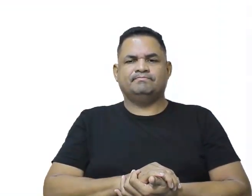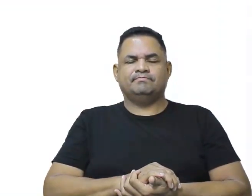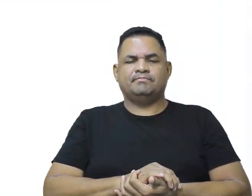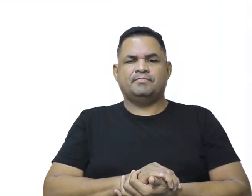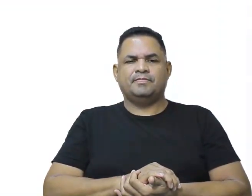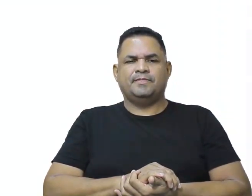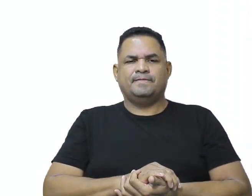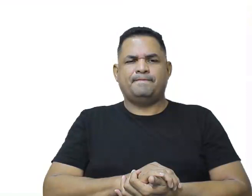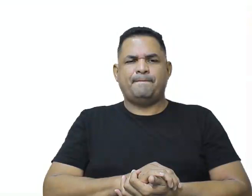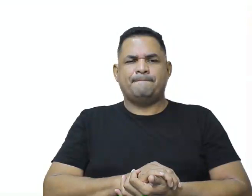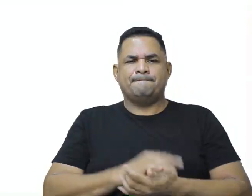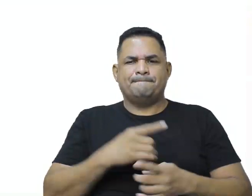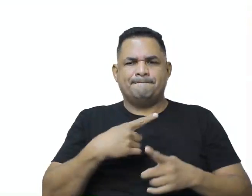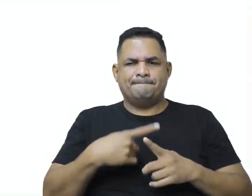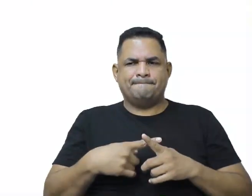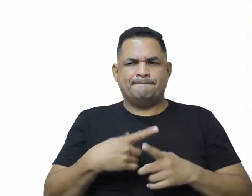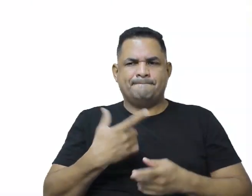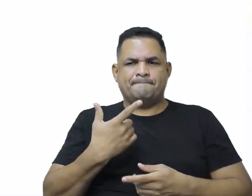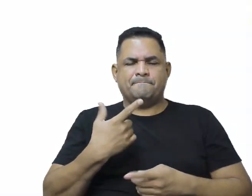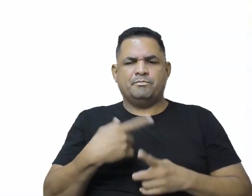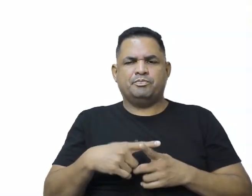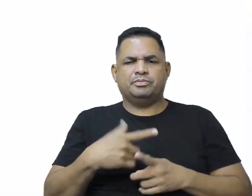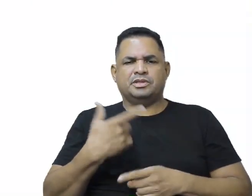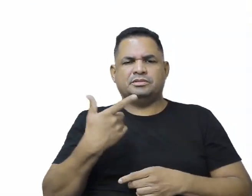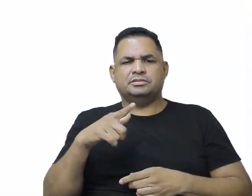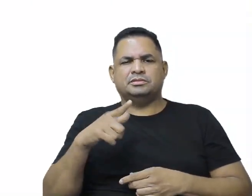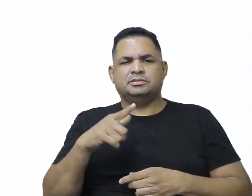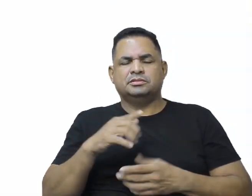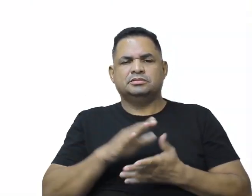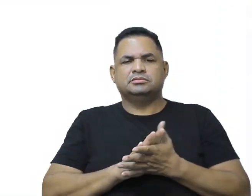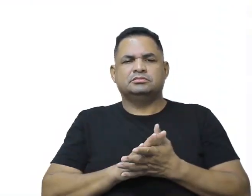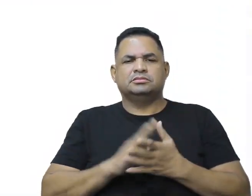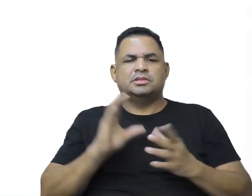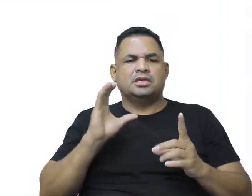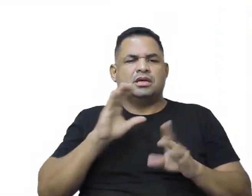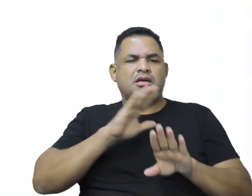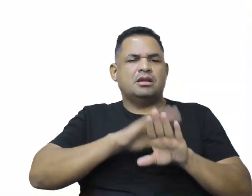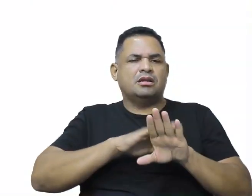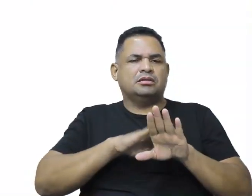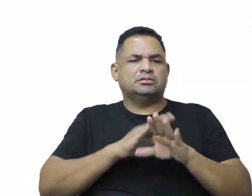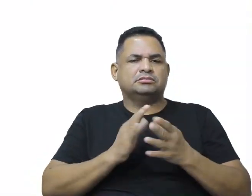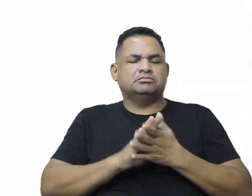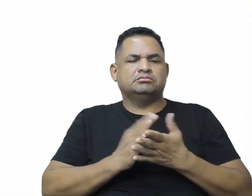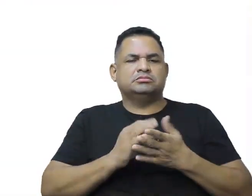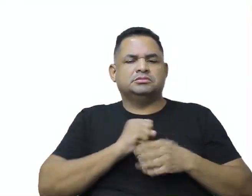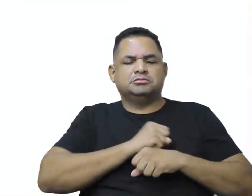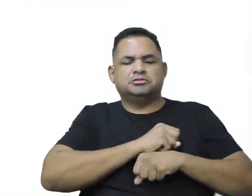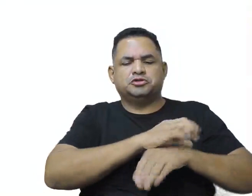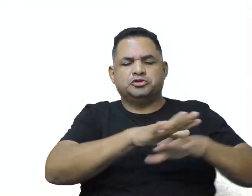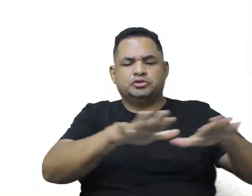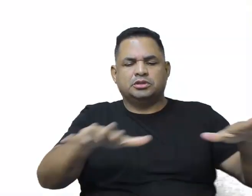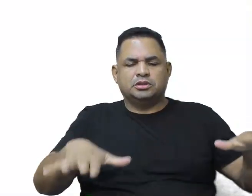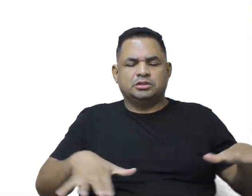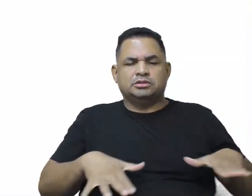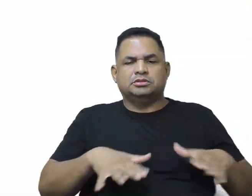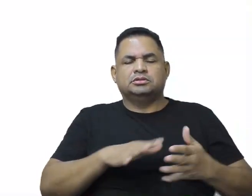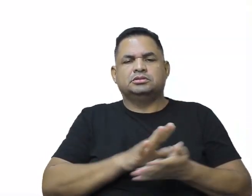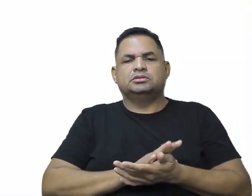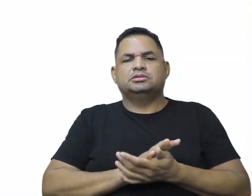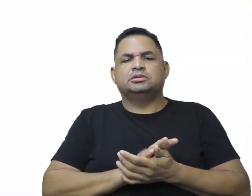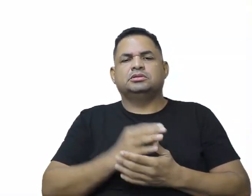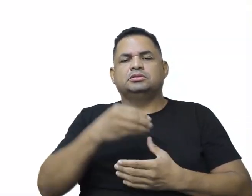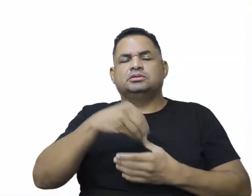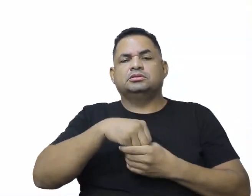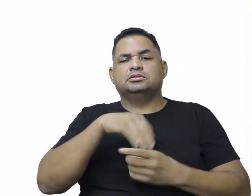E por quê Porque não existe assim esses a ideologia mas ficar dentro da sociedade então a gente é o que